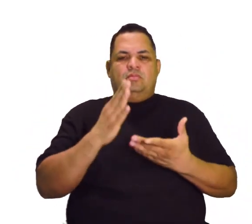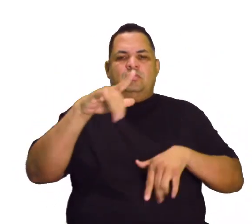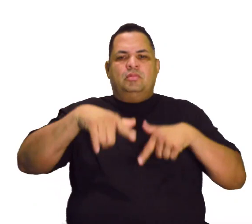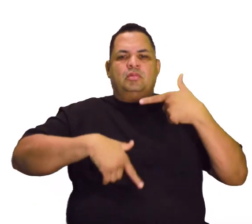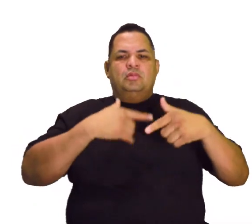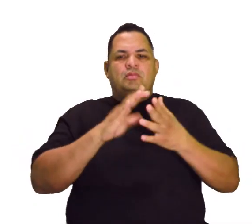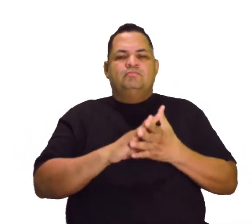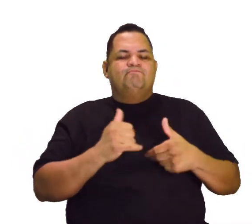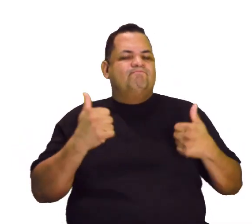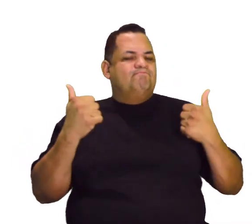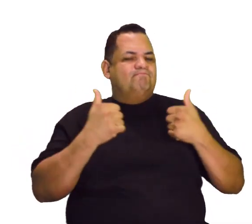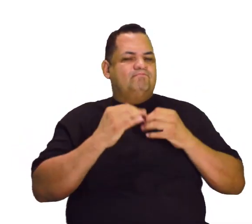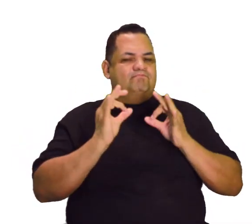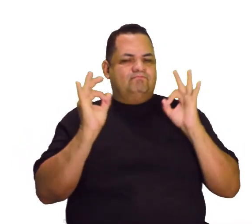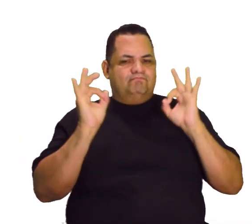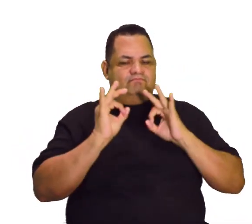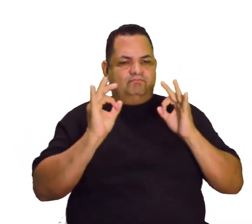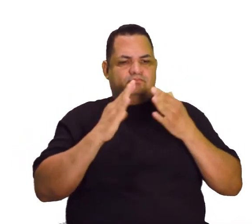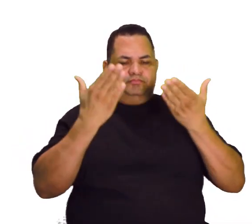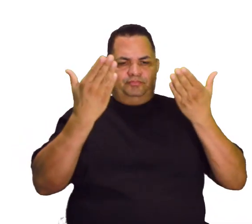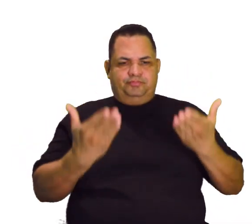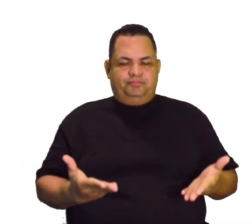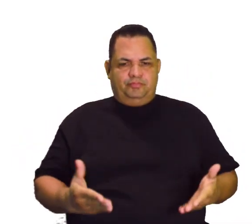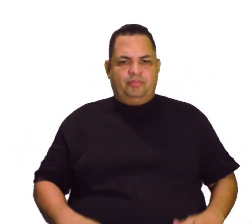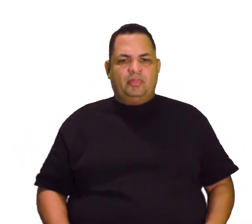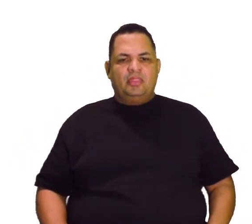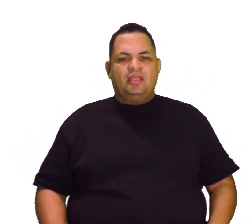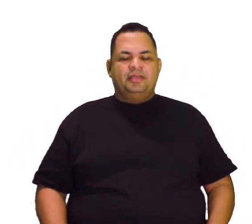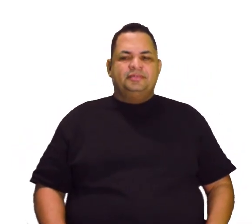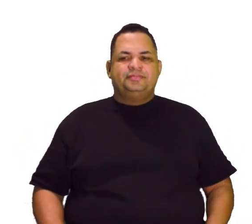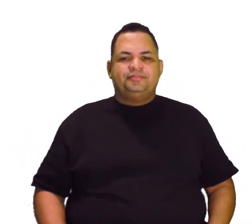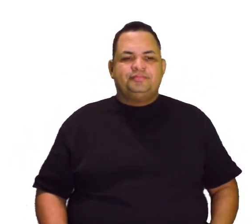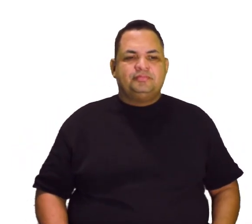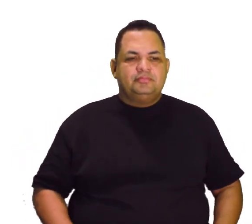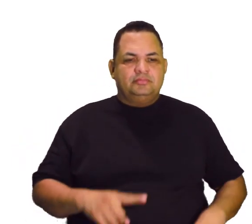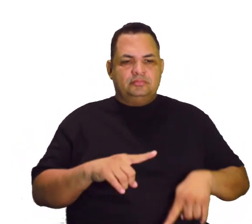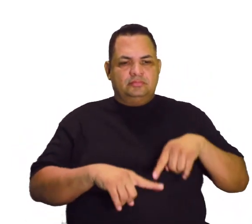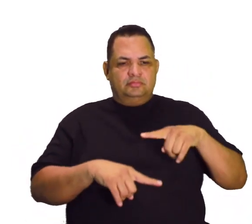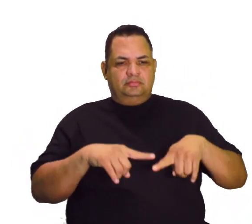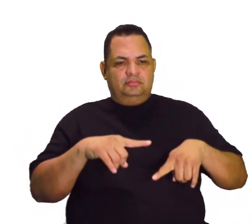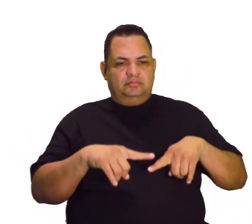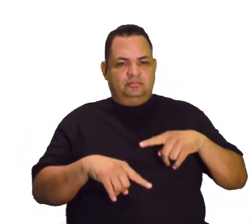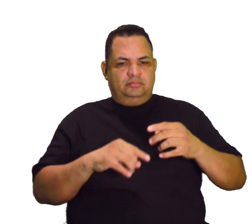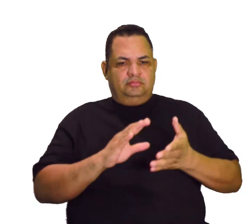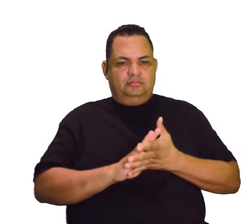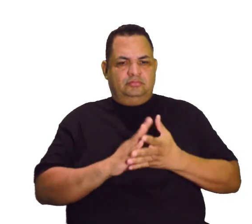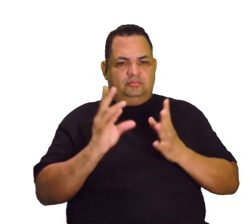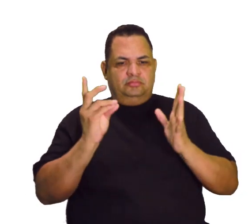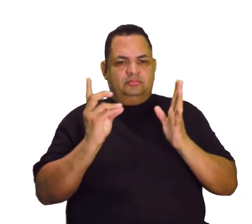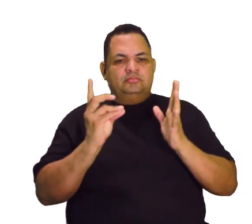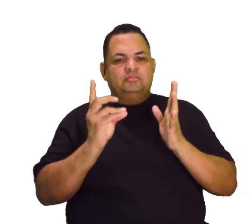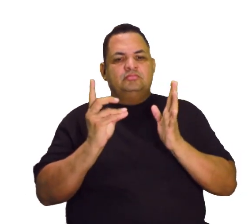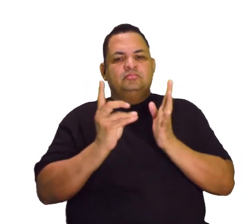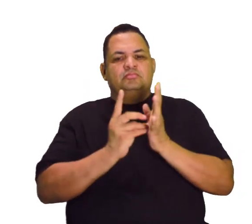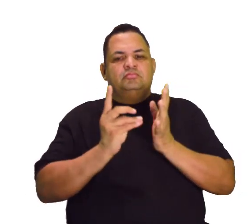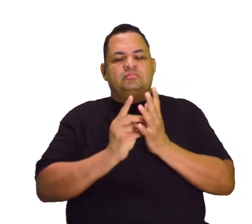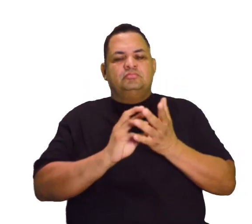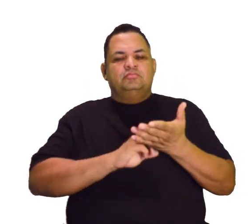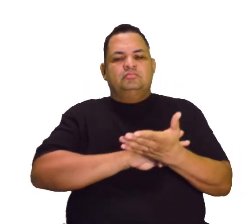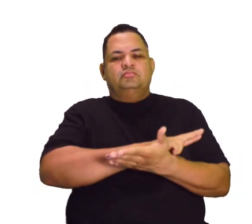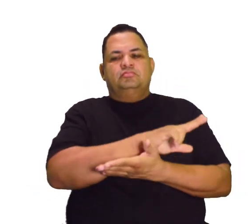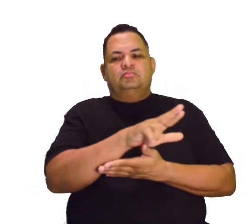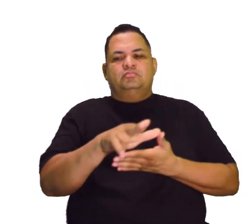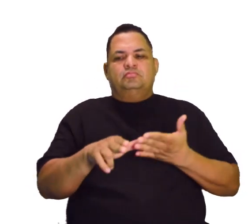produções riquíssimas, como o texto está dizendo aqui, objetos indígenas com diferentes finalidades. A única finalidade